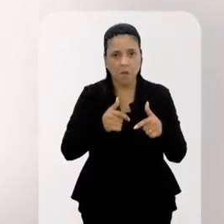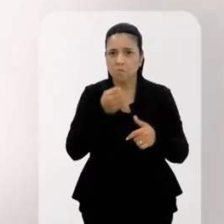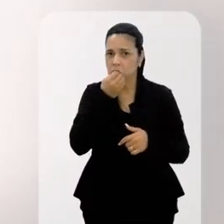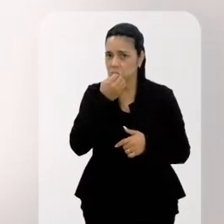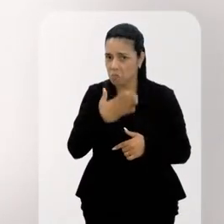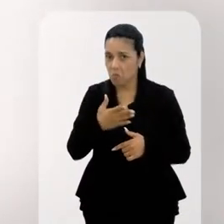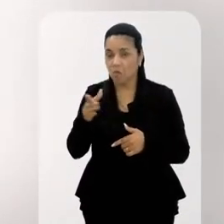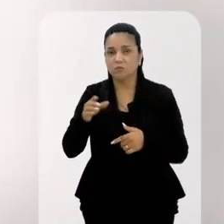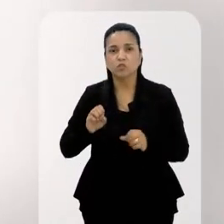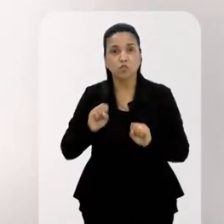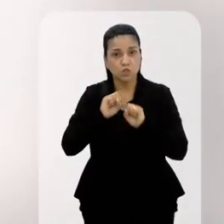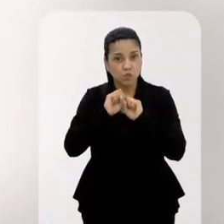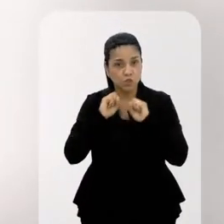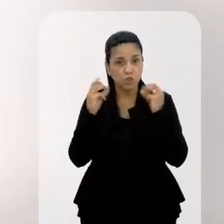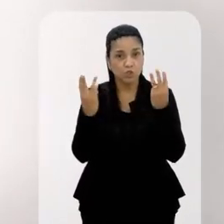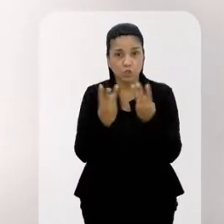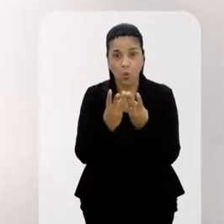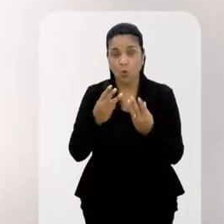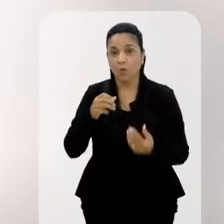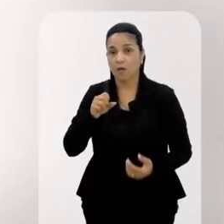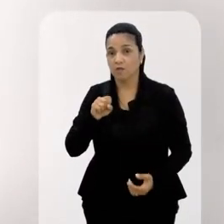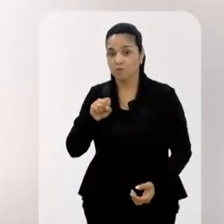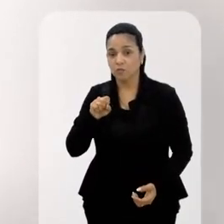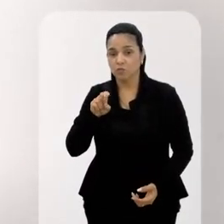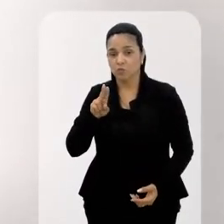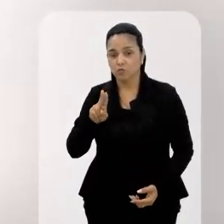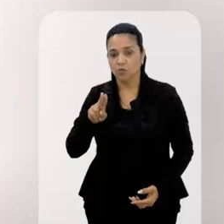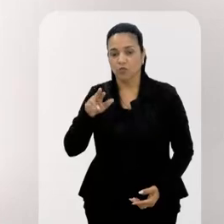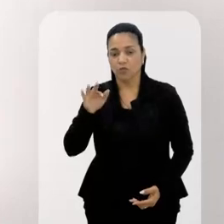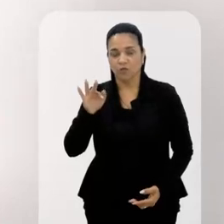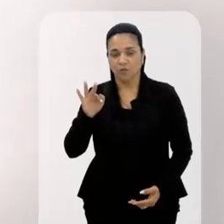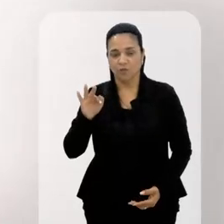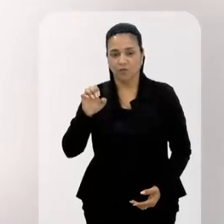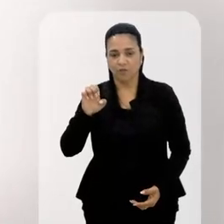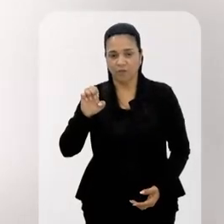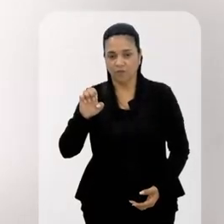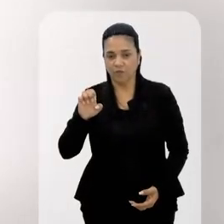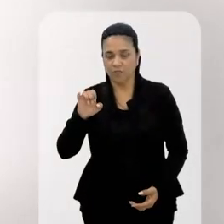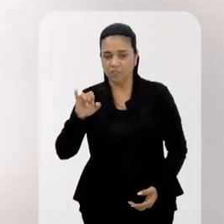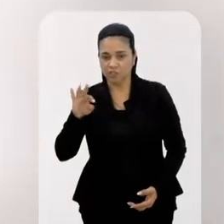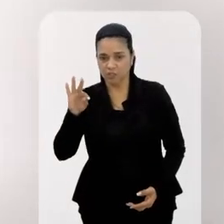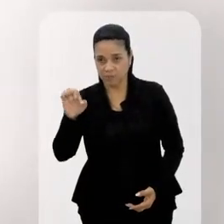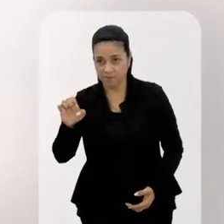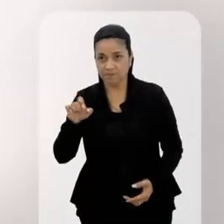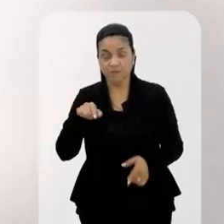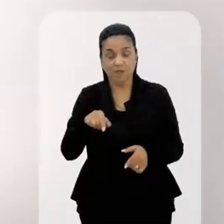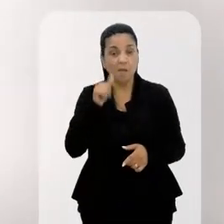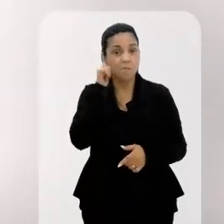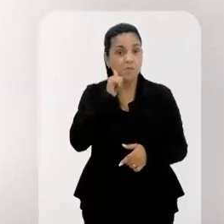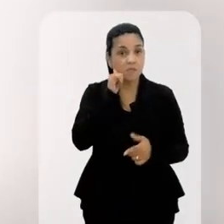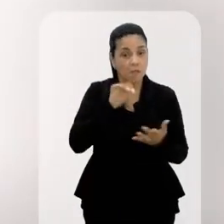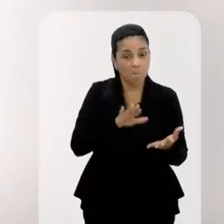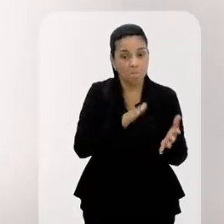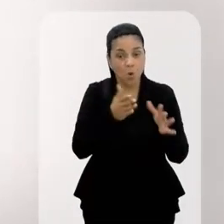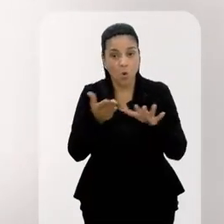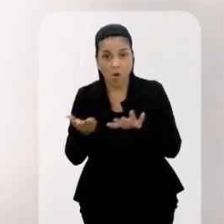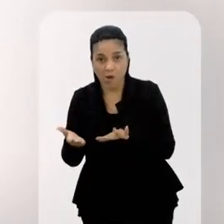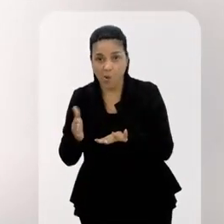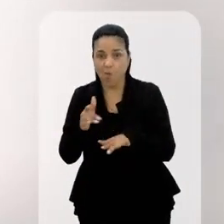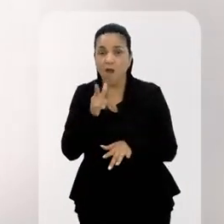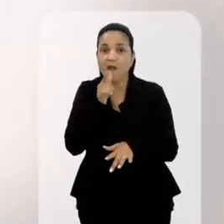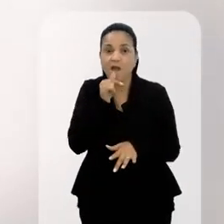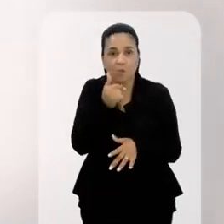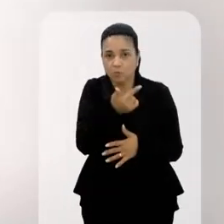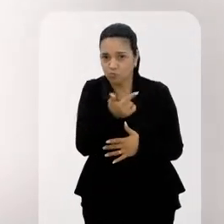show, naquele show de uma determinada artista, da Taylor Swift, a questão lá da morte por conta da água. Do acesso à água. Do acesso, sim, à